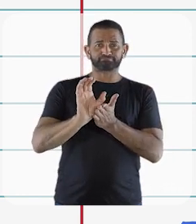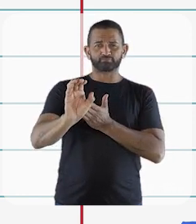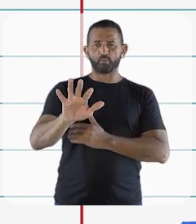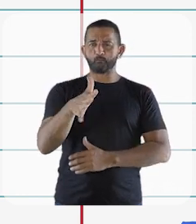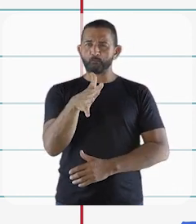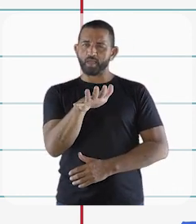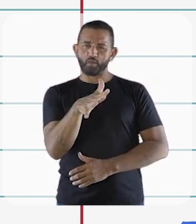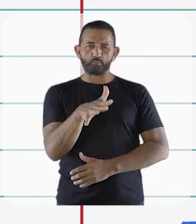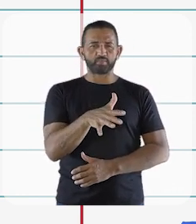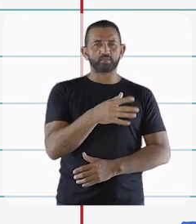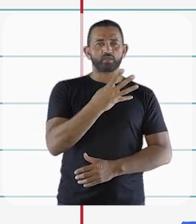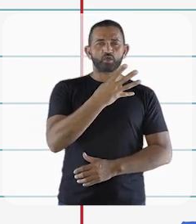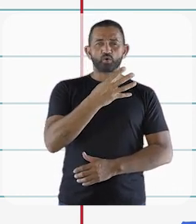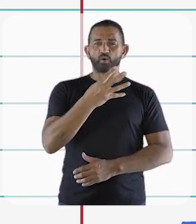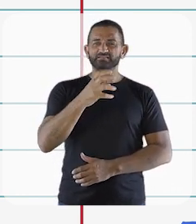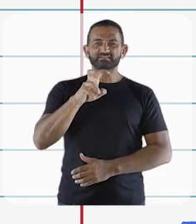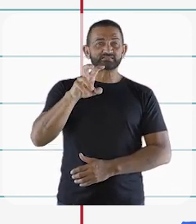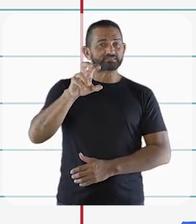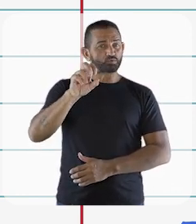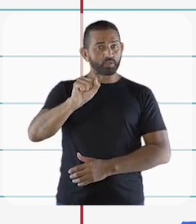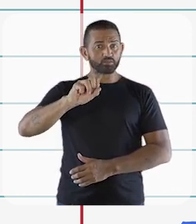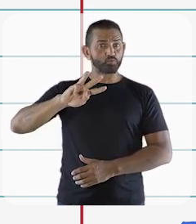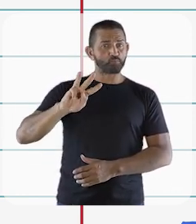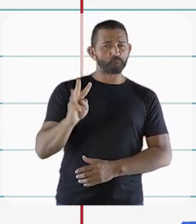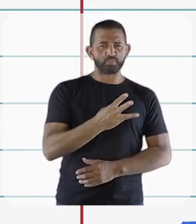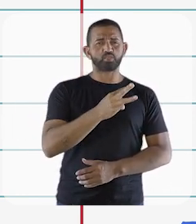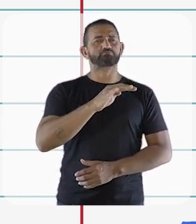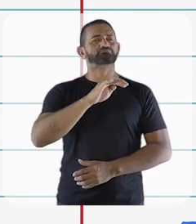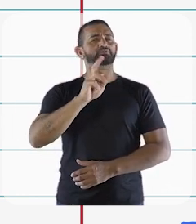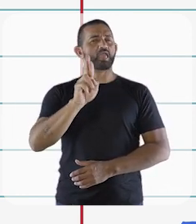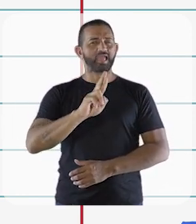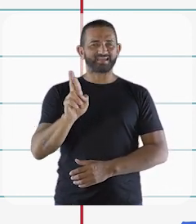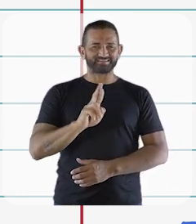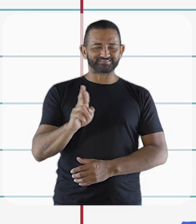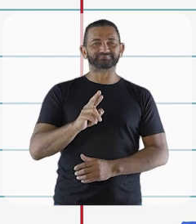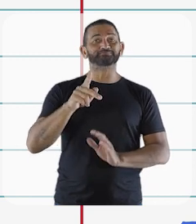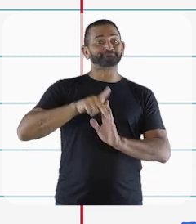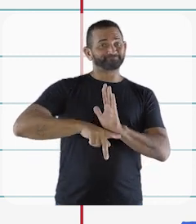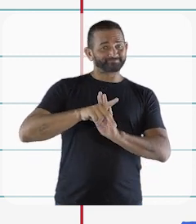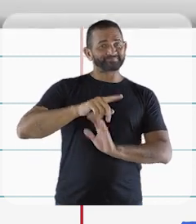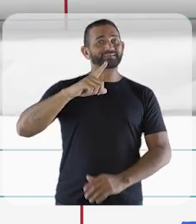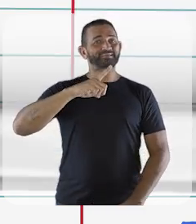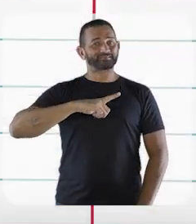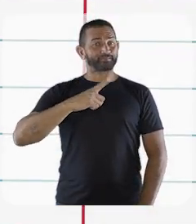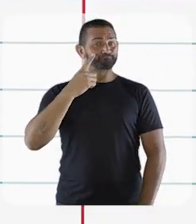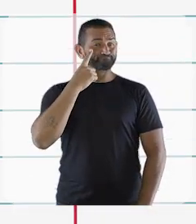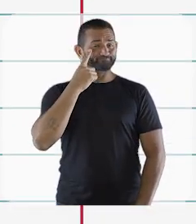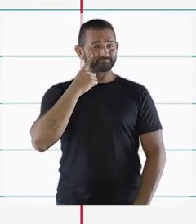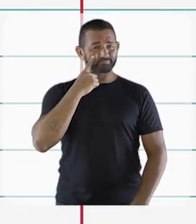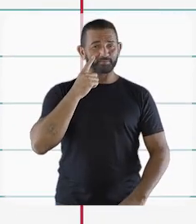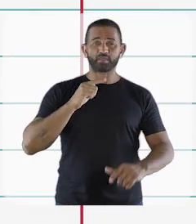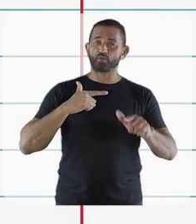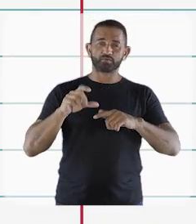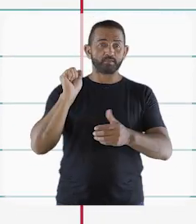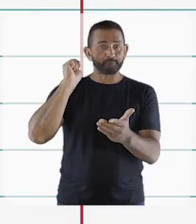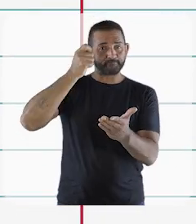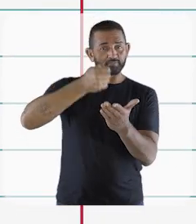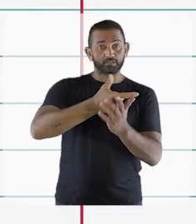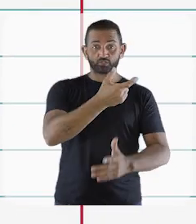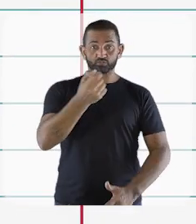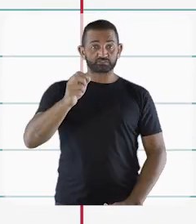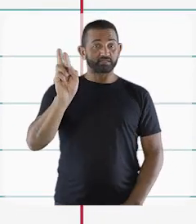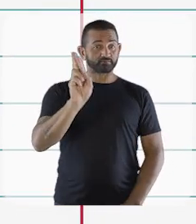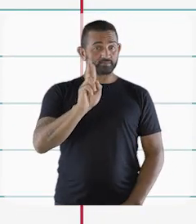Um investimento aproximado de 458 milhões de reais. O programa prevê o pagamento mensal